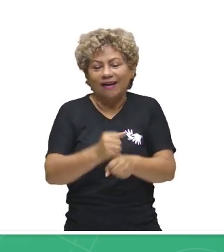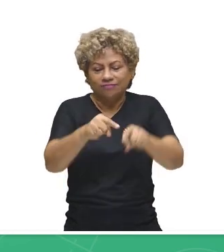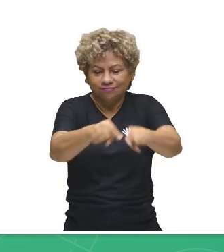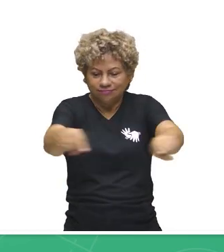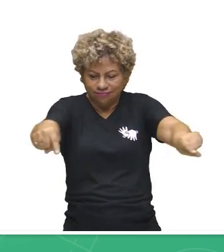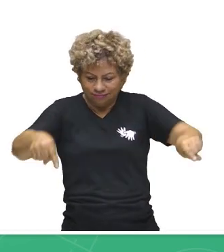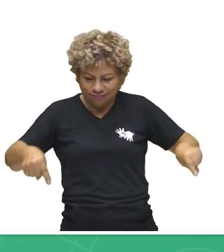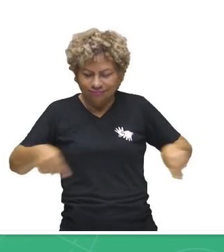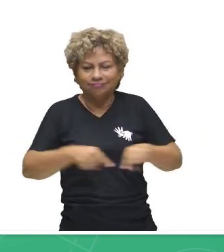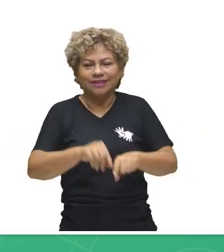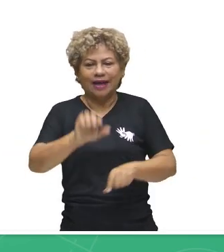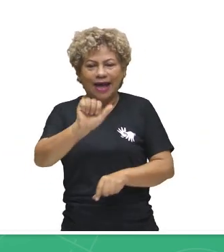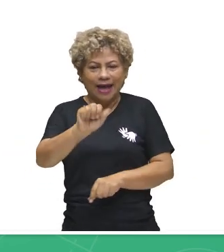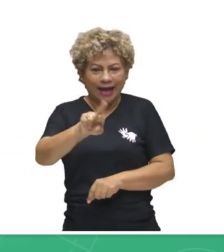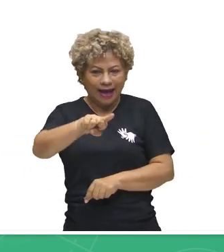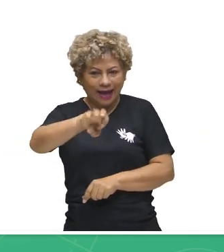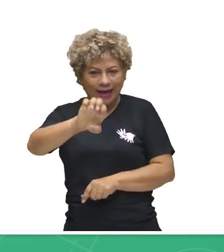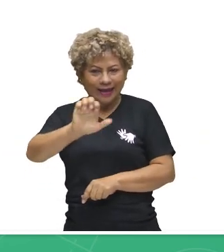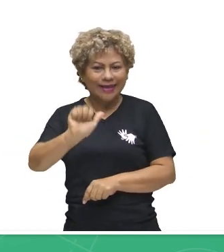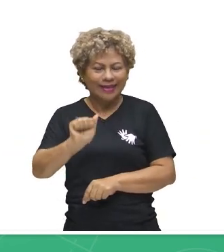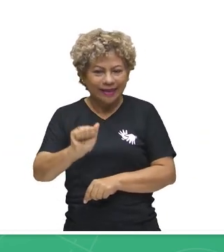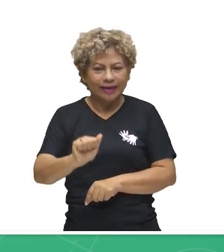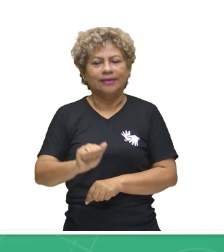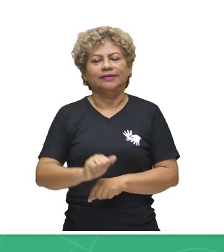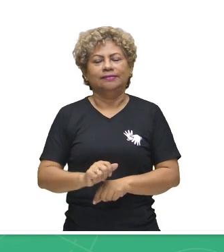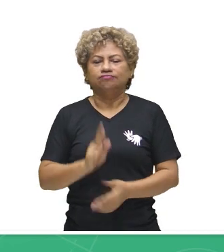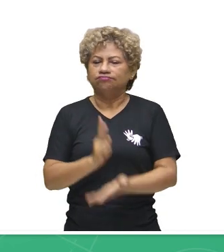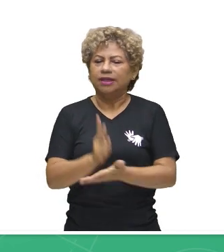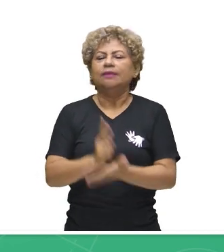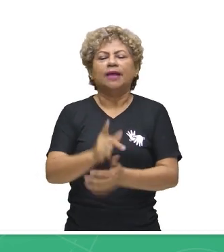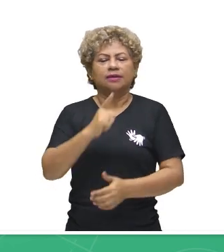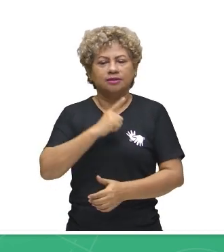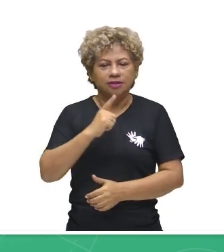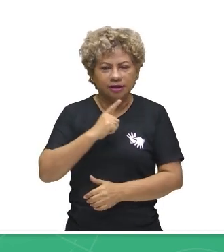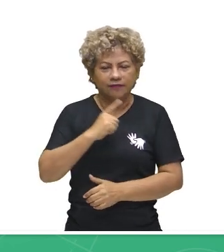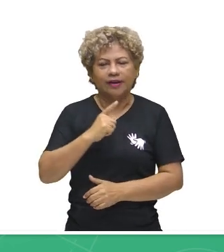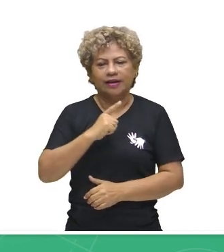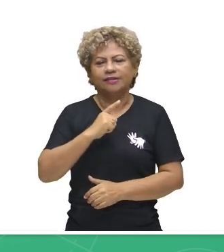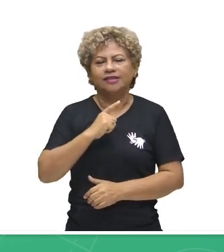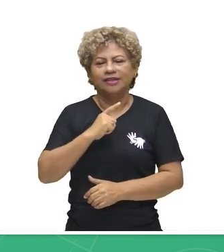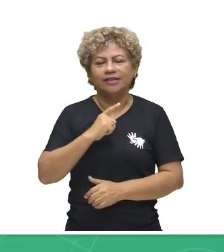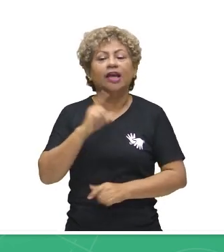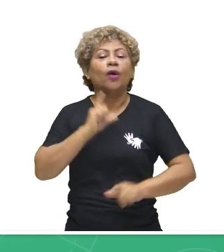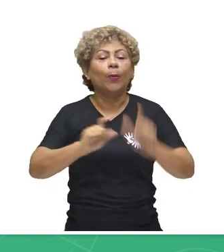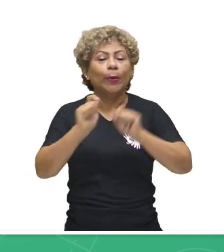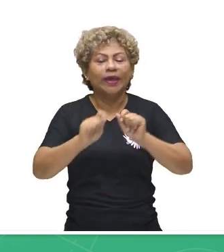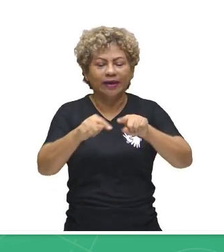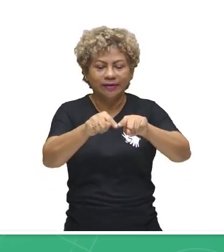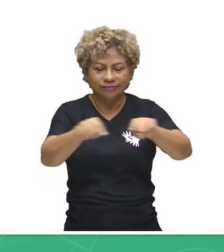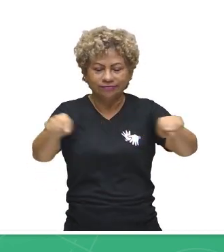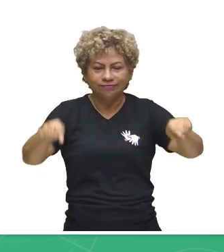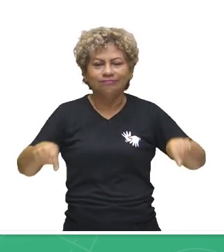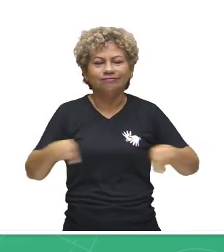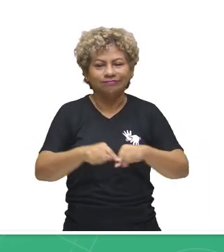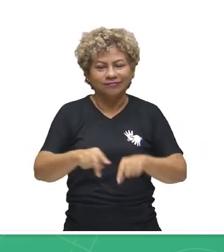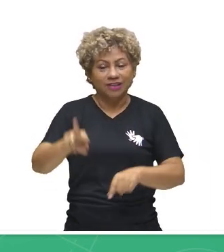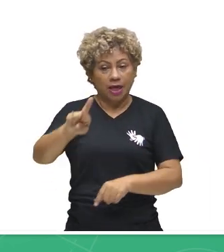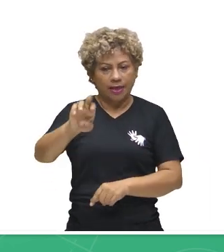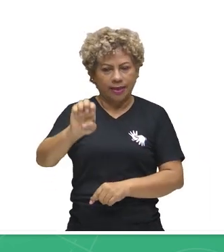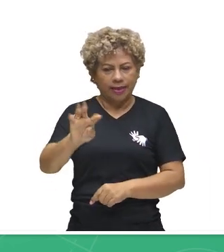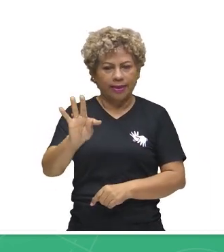a área, você tem aqui um retângulo. Neste caso, para